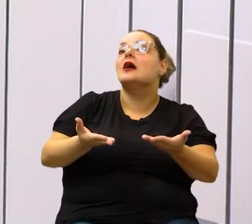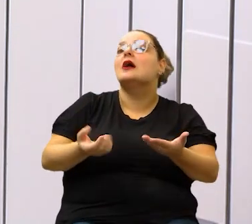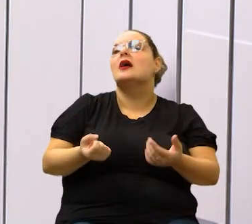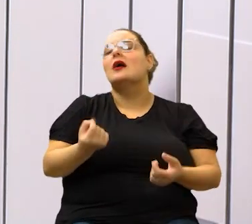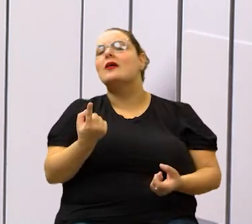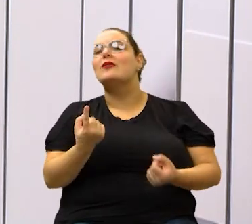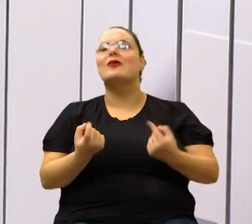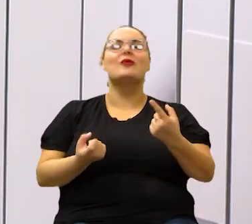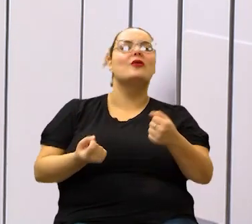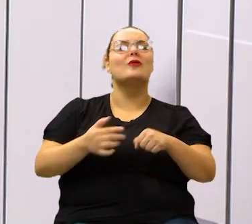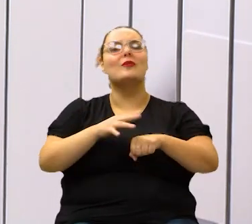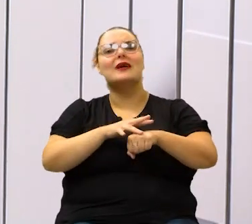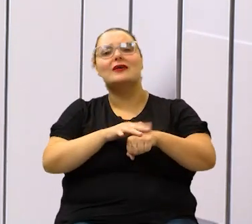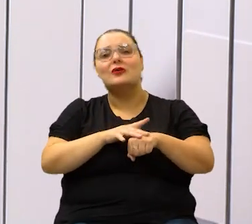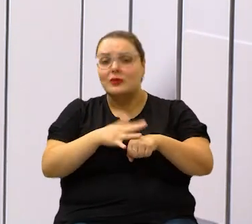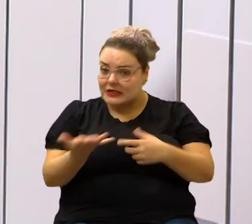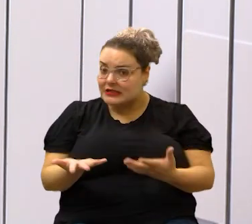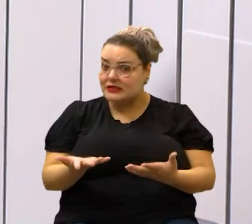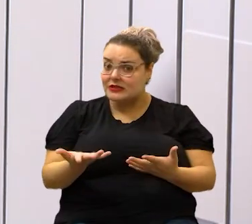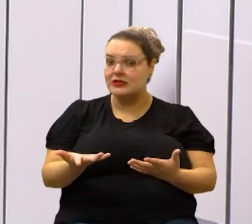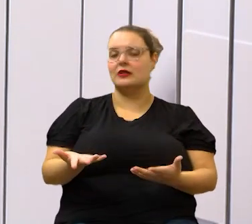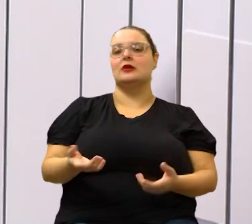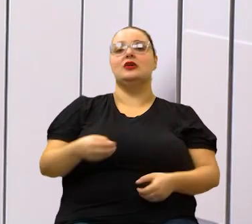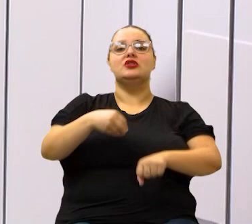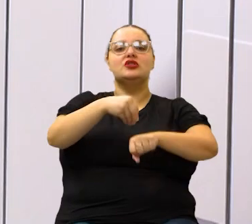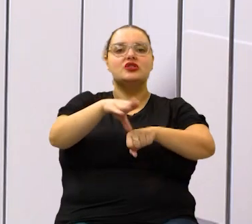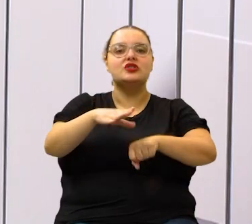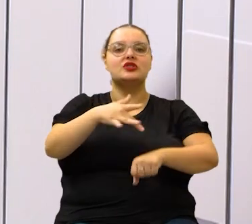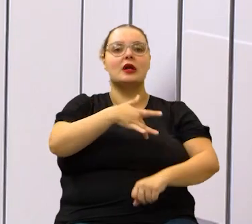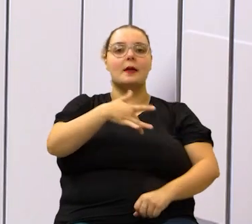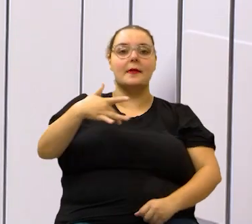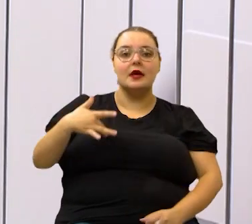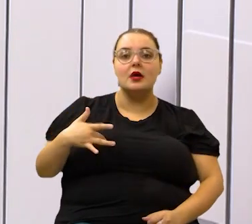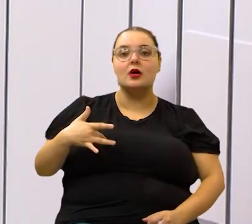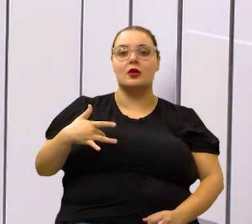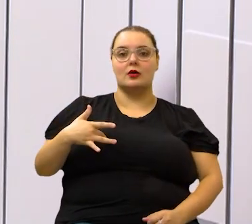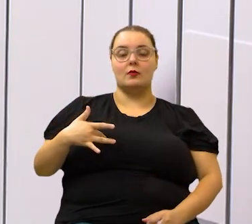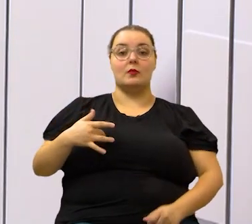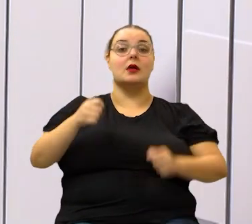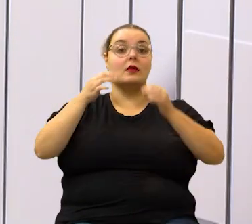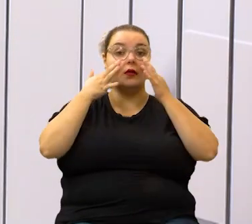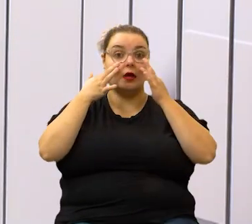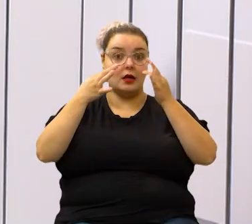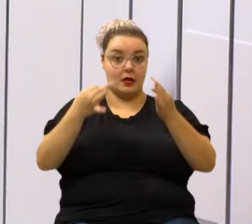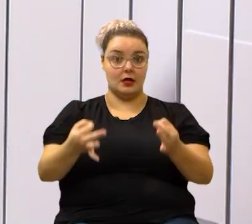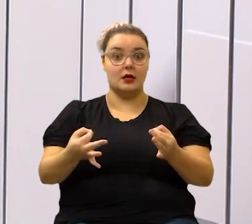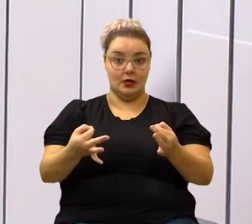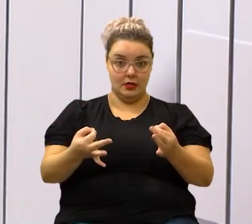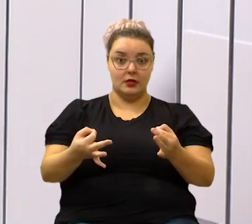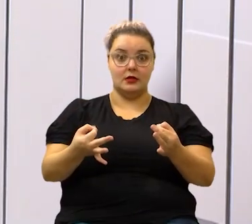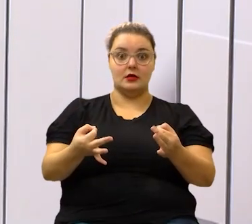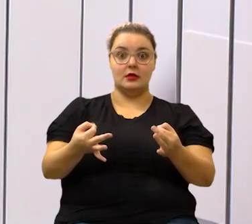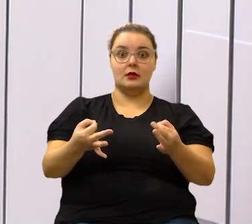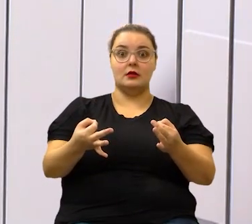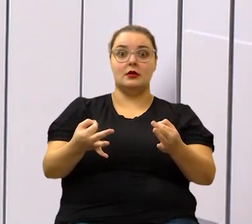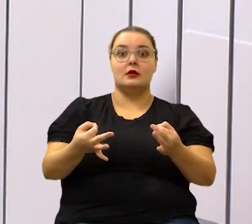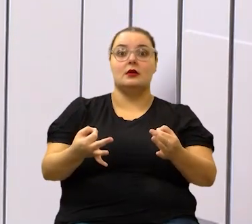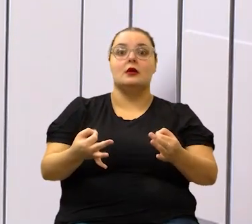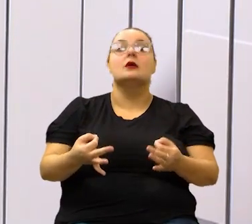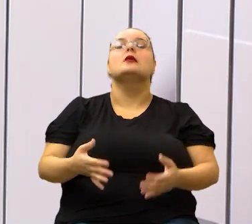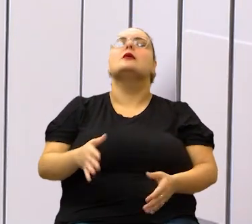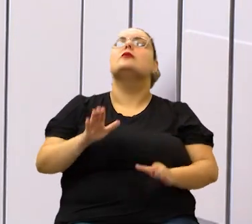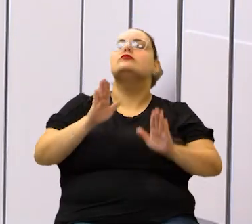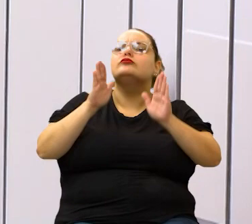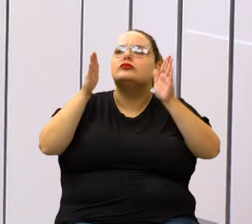alguma enfermidade, alguma doença, alguma dica para a sua saúde, para você ficar atento e prestar